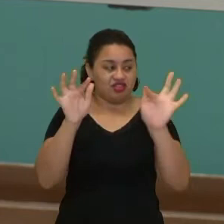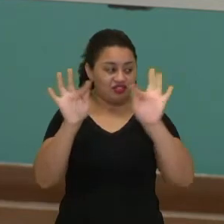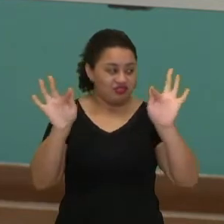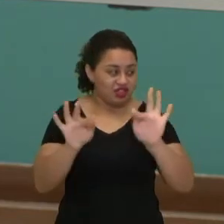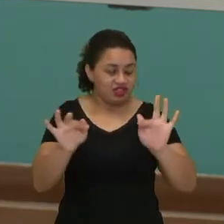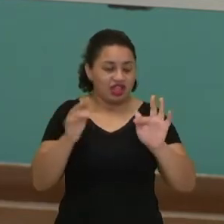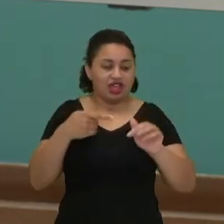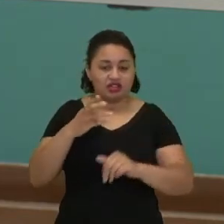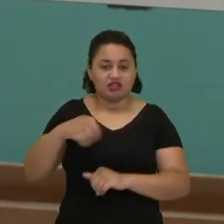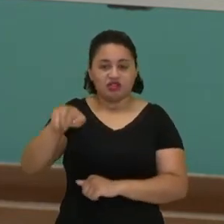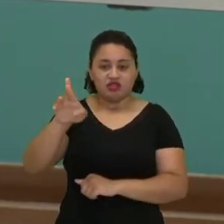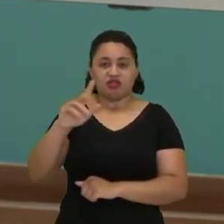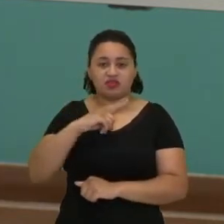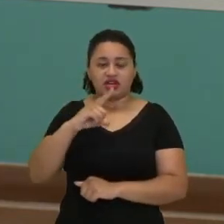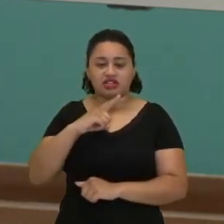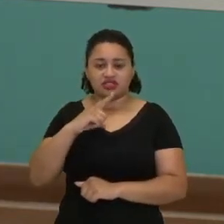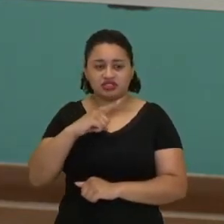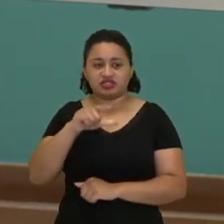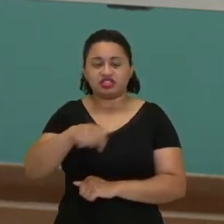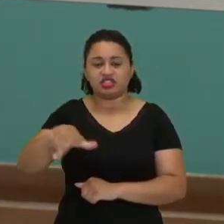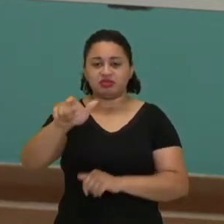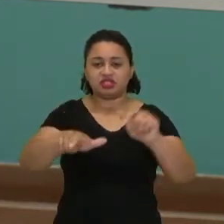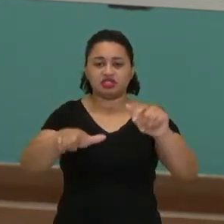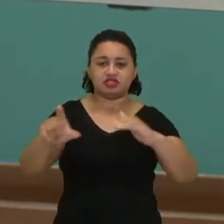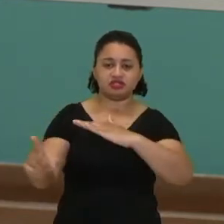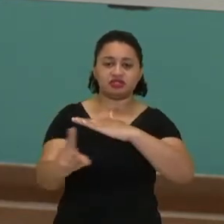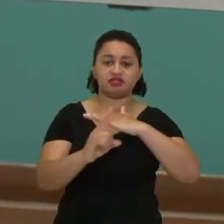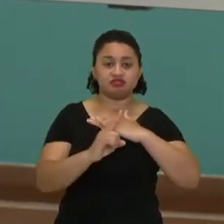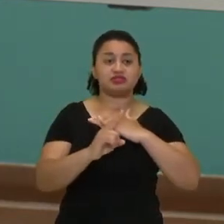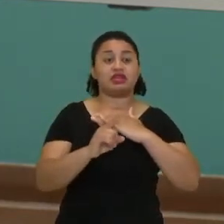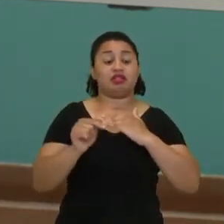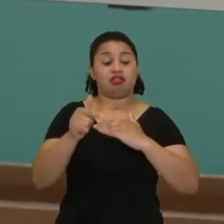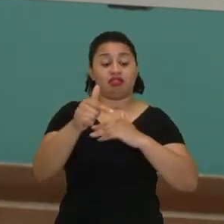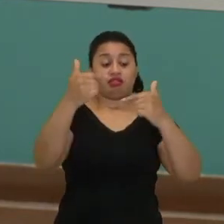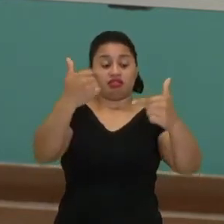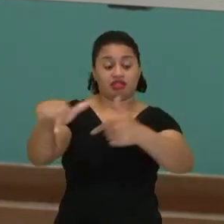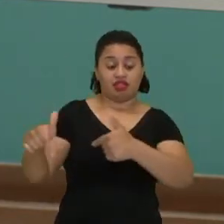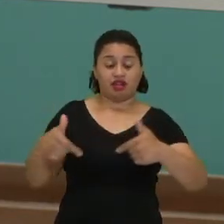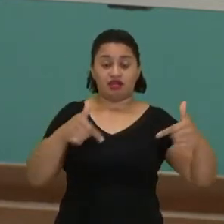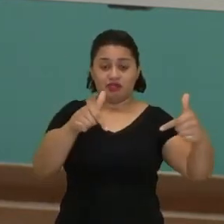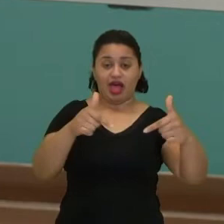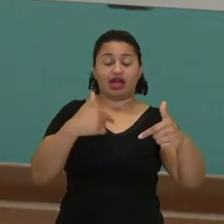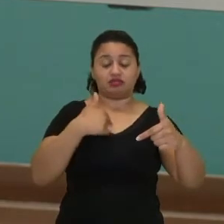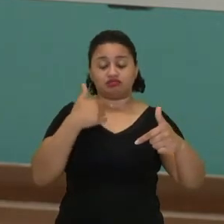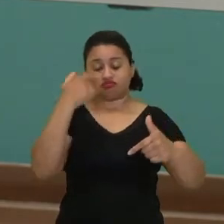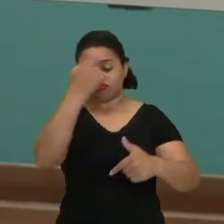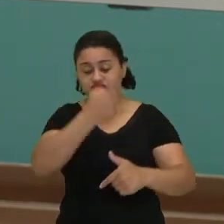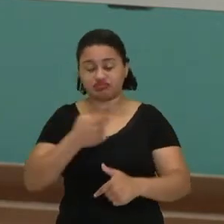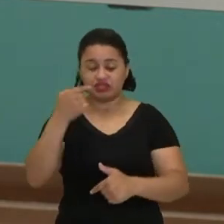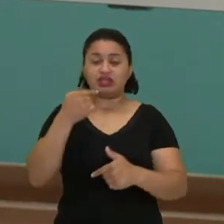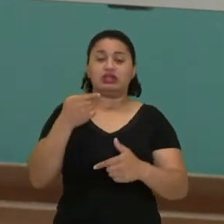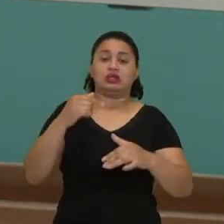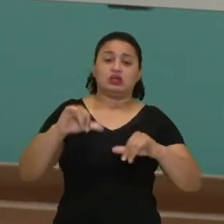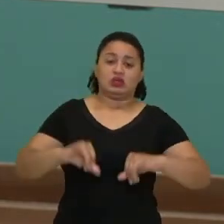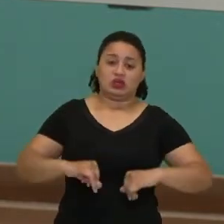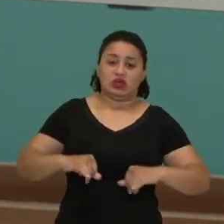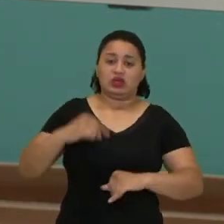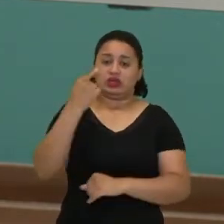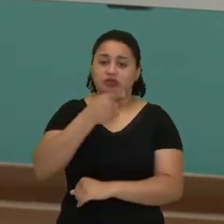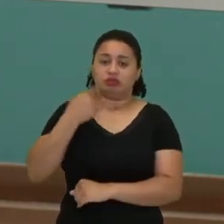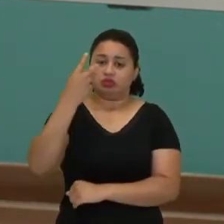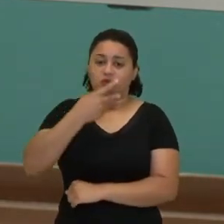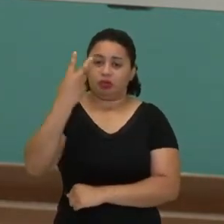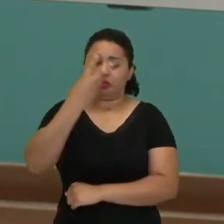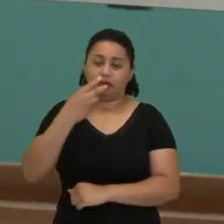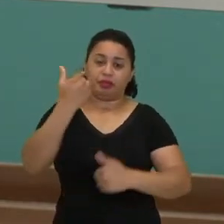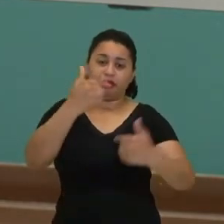burguês poderia proporcionar para esses clientes. Ela estava a trabalho, com esse semblante sofrido, muitas horas de trabalho, um trabalho